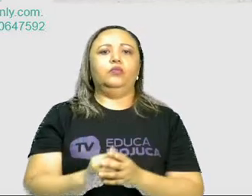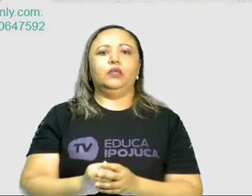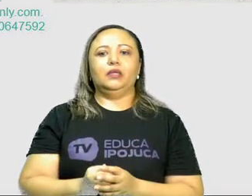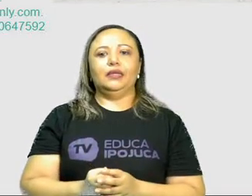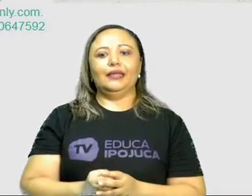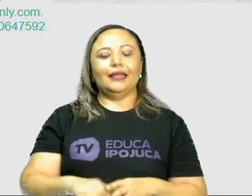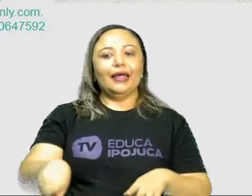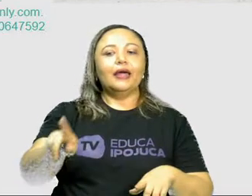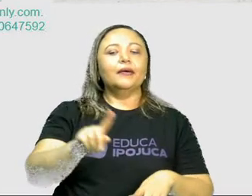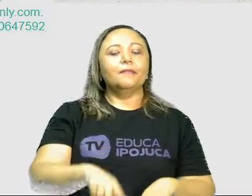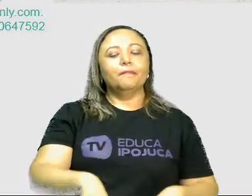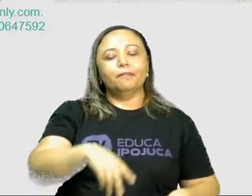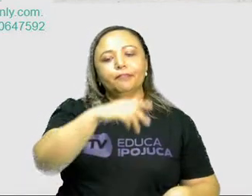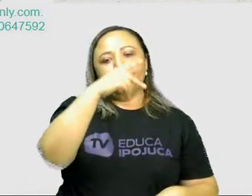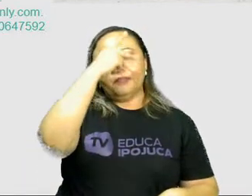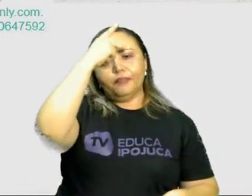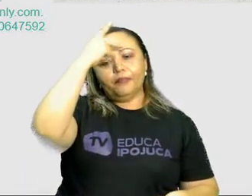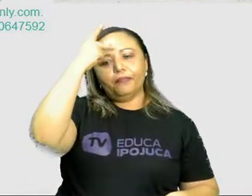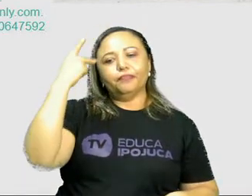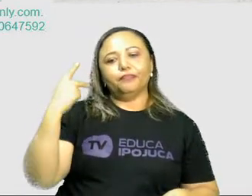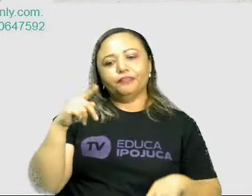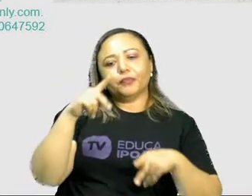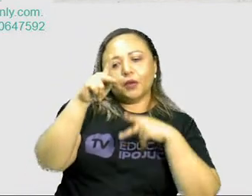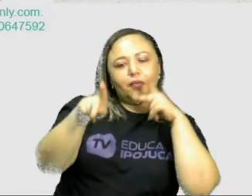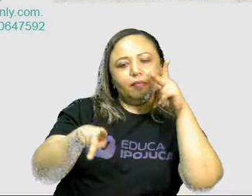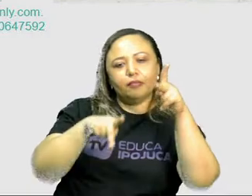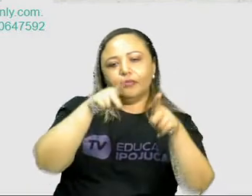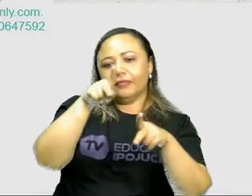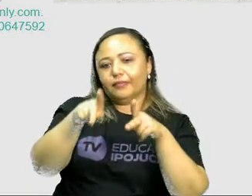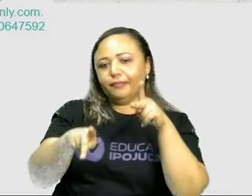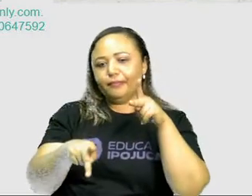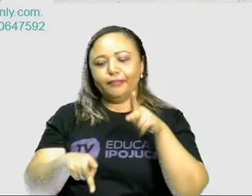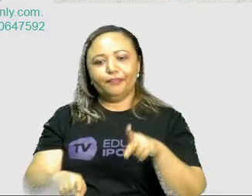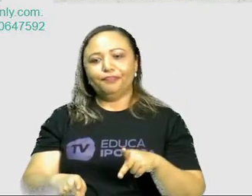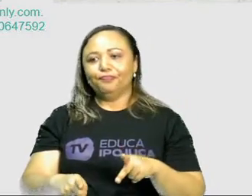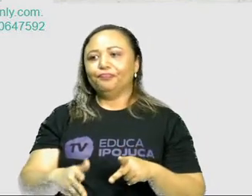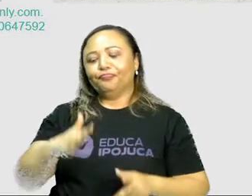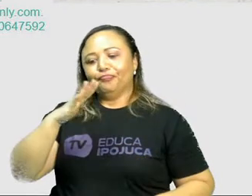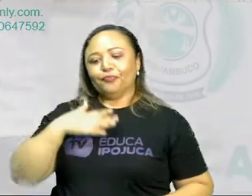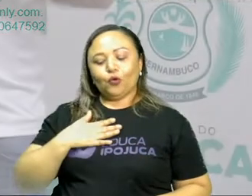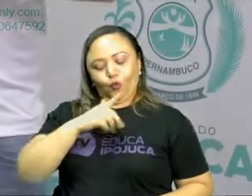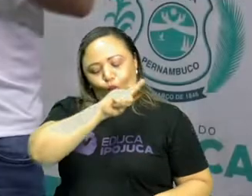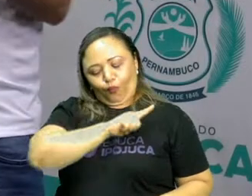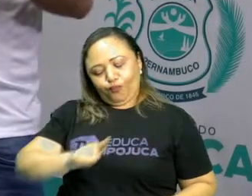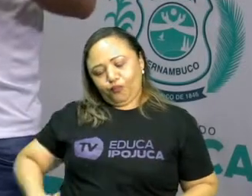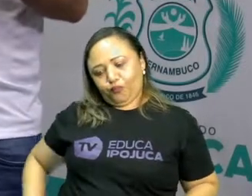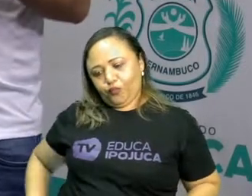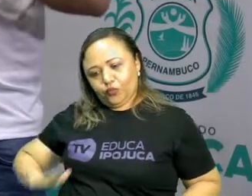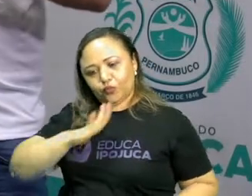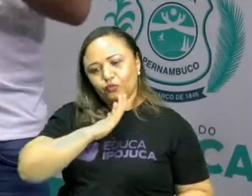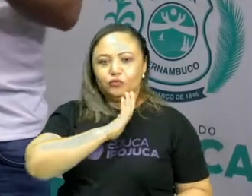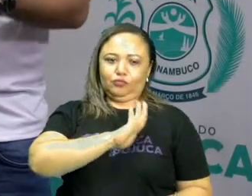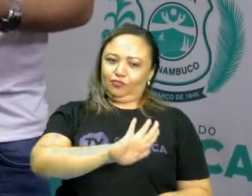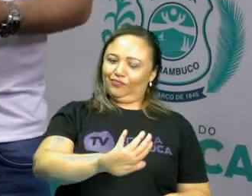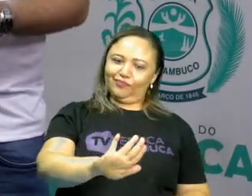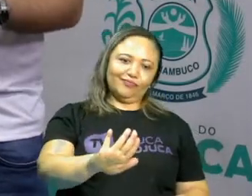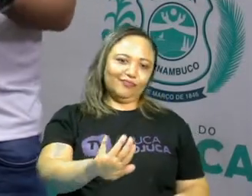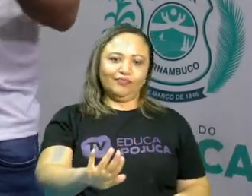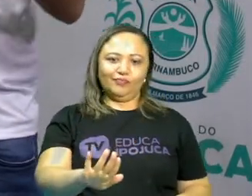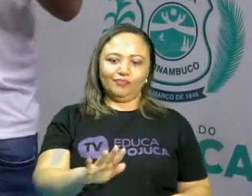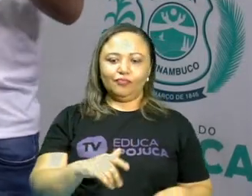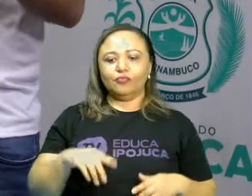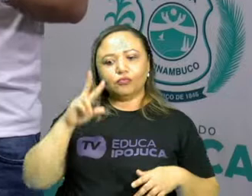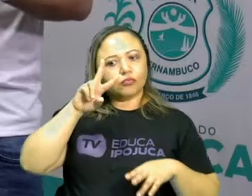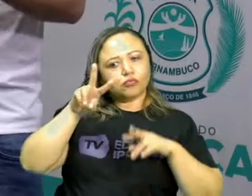deles vai ser a insatisfação popular, não é? Então, as pessoas elas vão estar muito